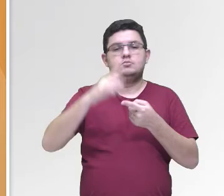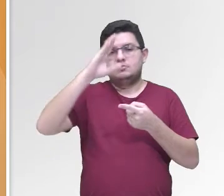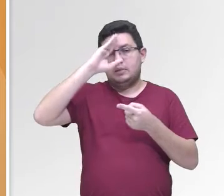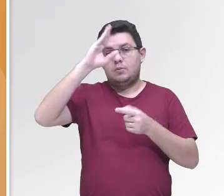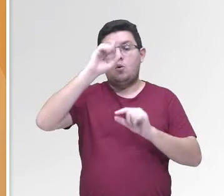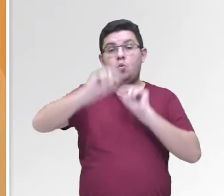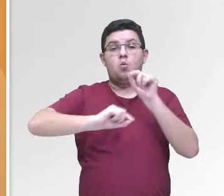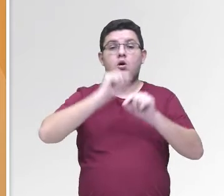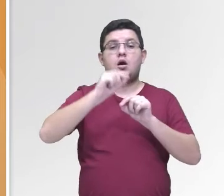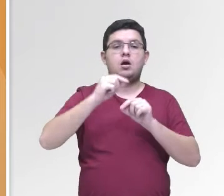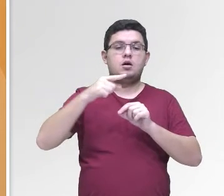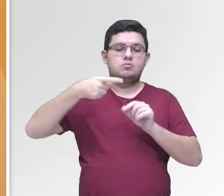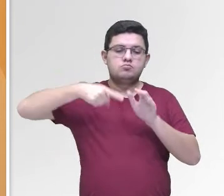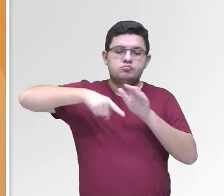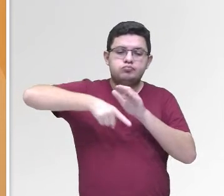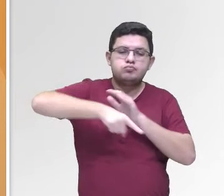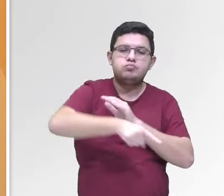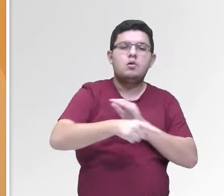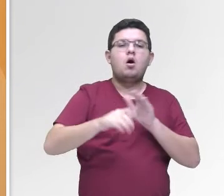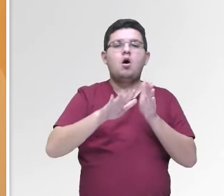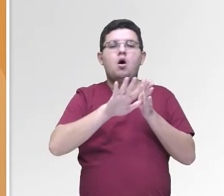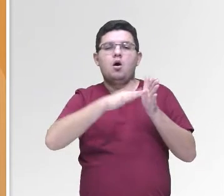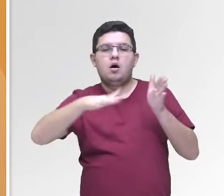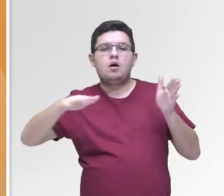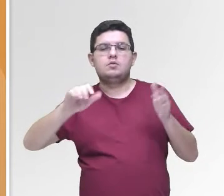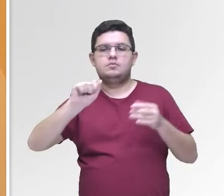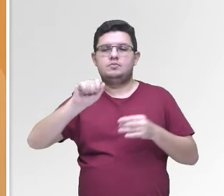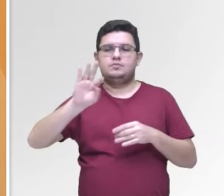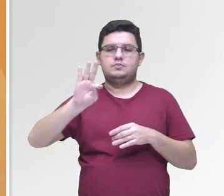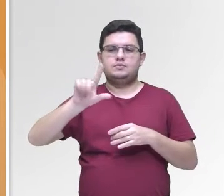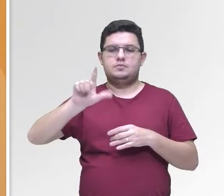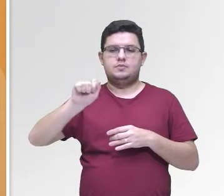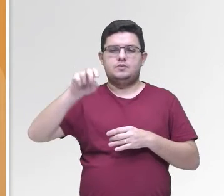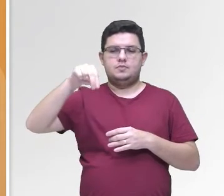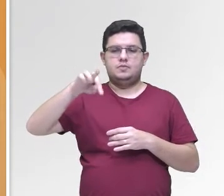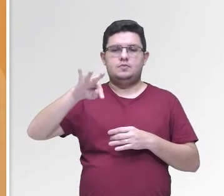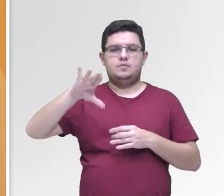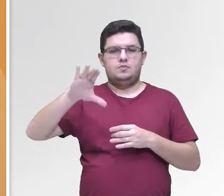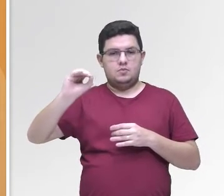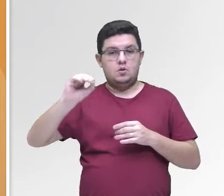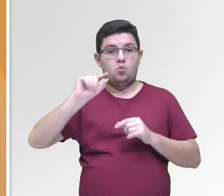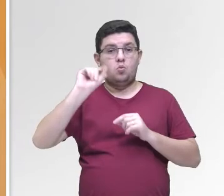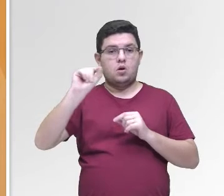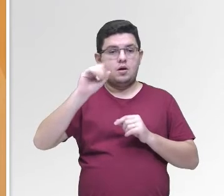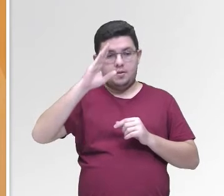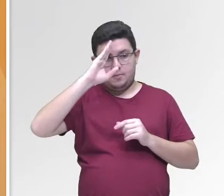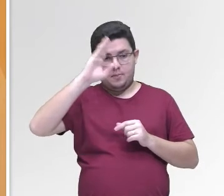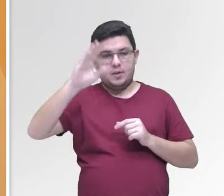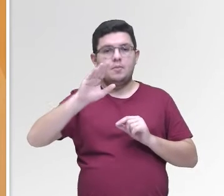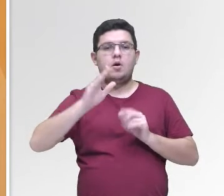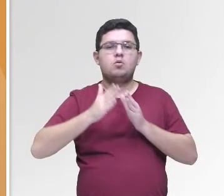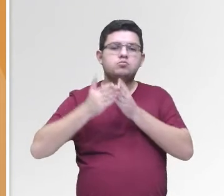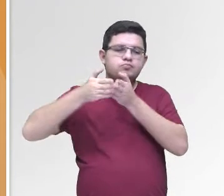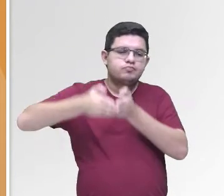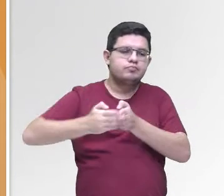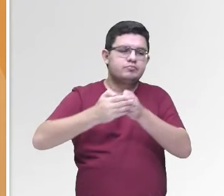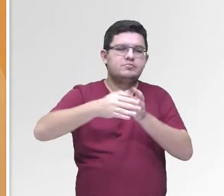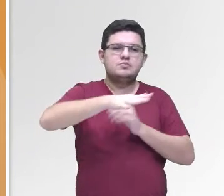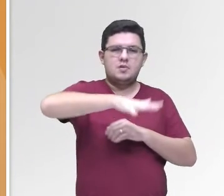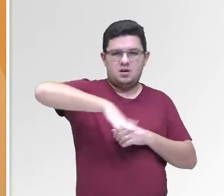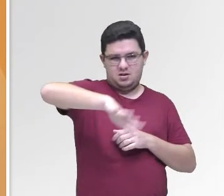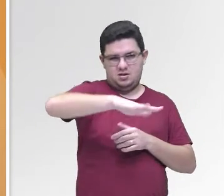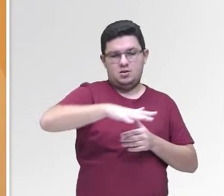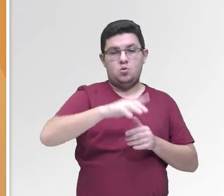principalmente o Oceano Atlântico. O Oceano Atlântico era a principal rota marítima, né, para